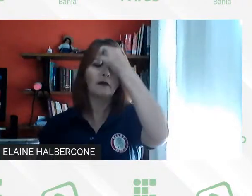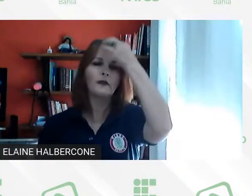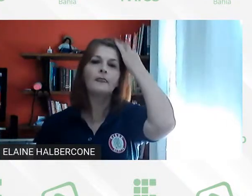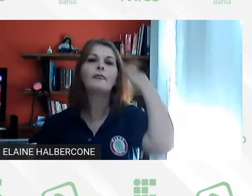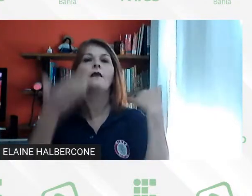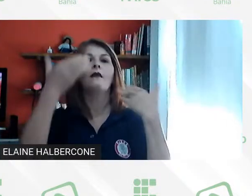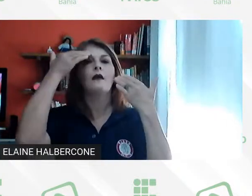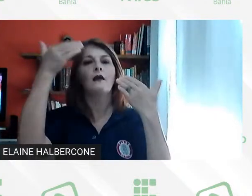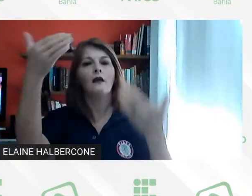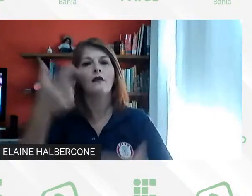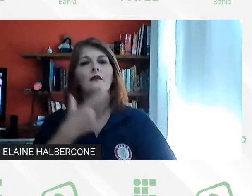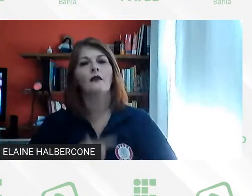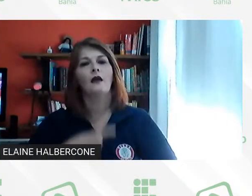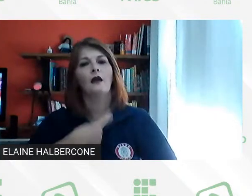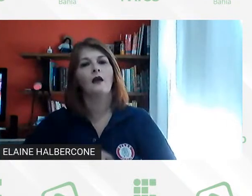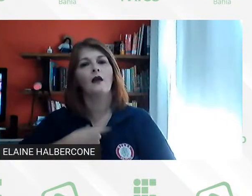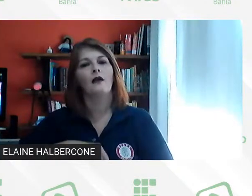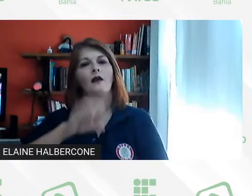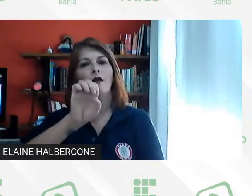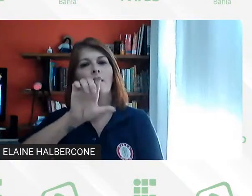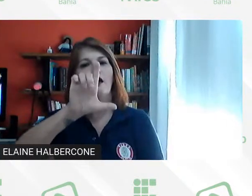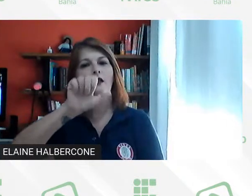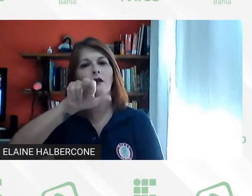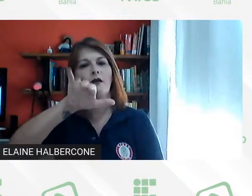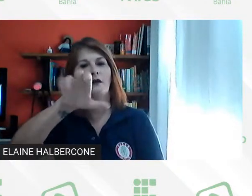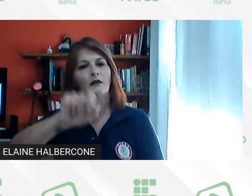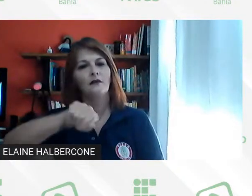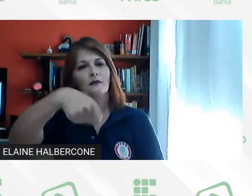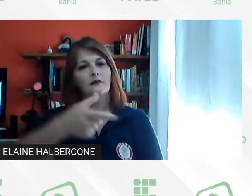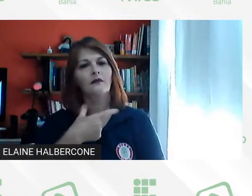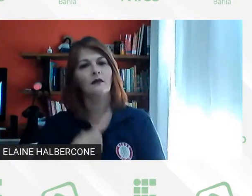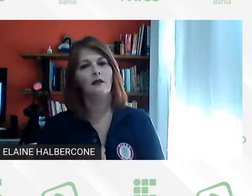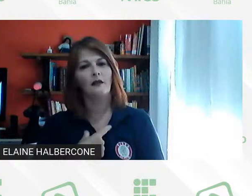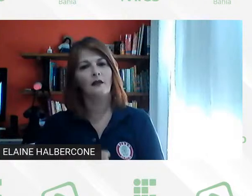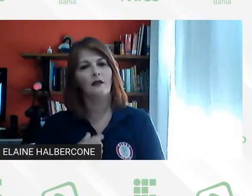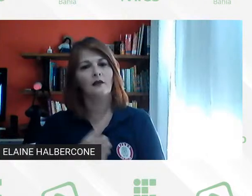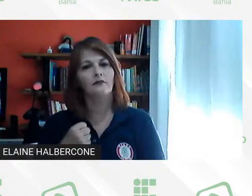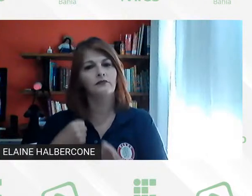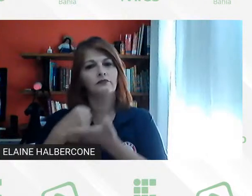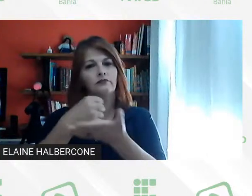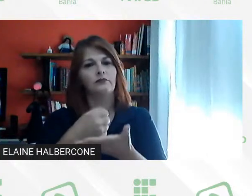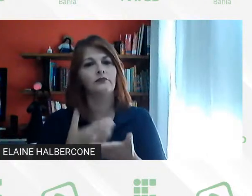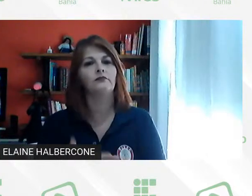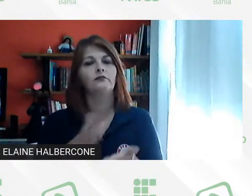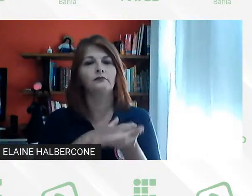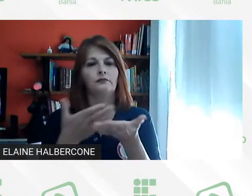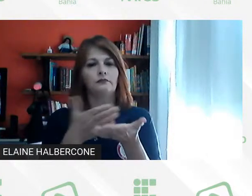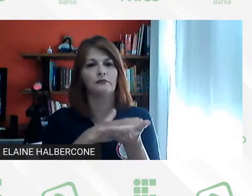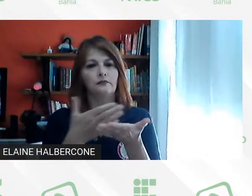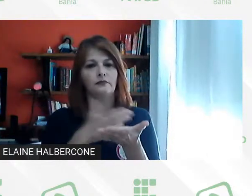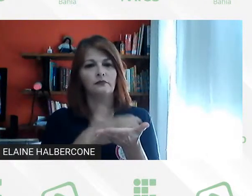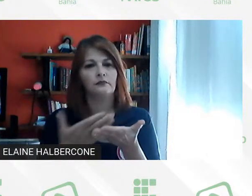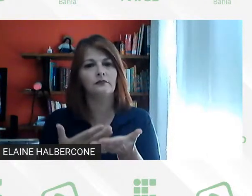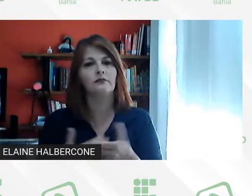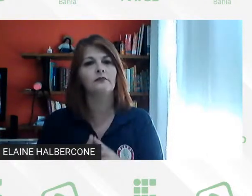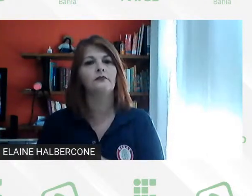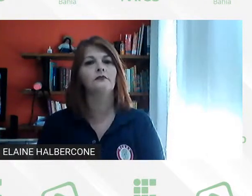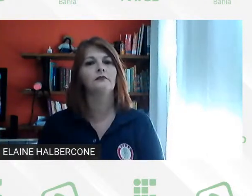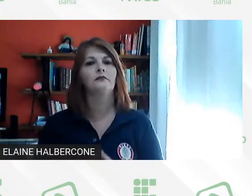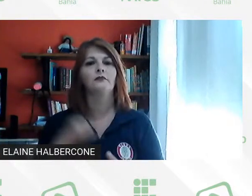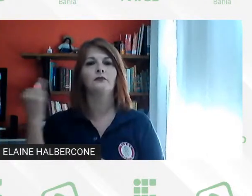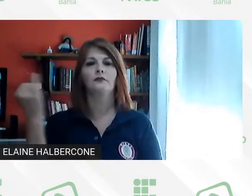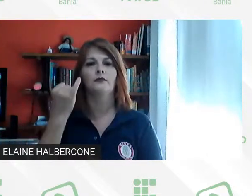Agradecer a Elaine, que chegou aqui, né, dando esse suporte aí, muito